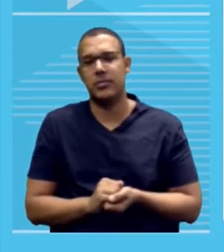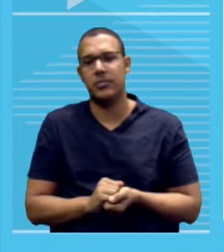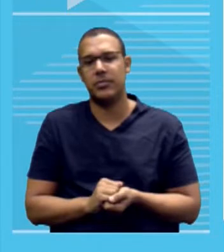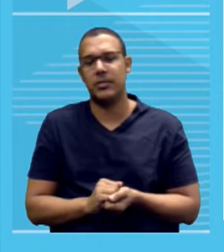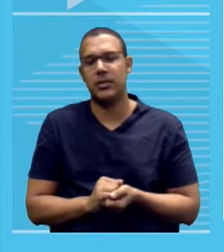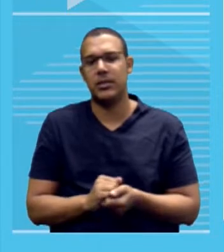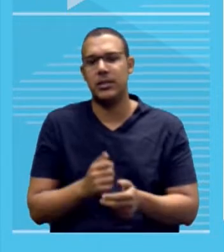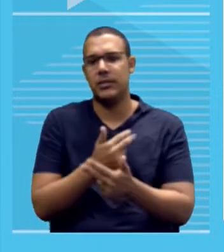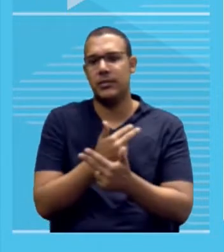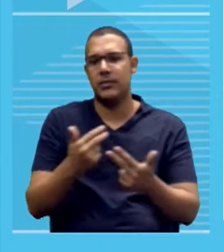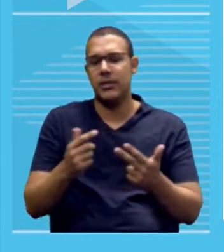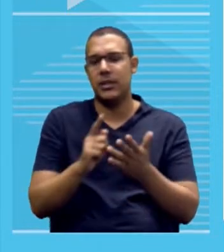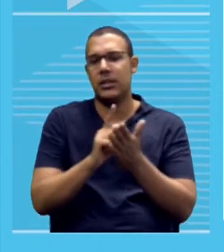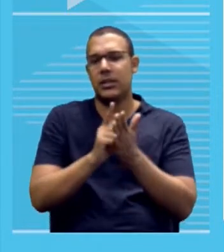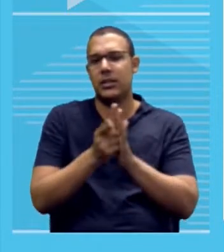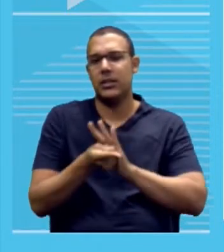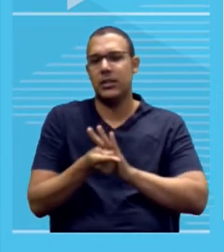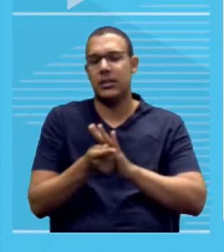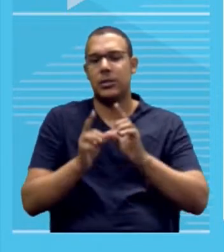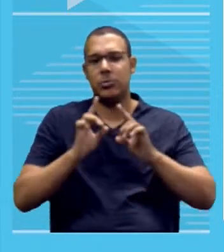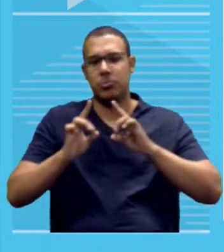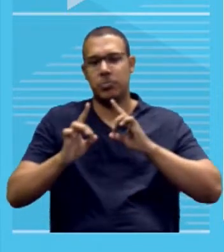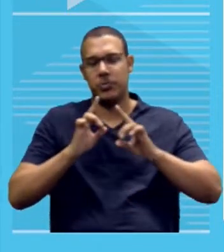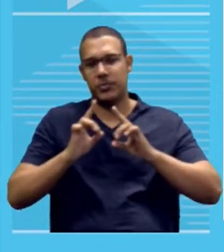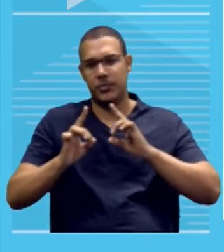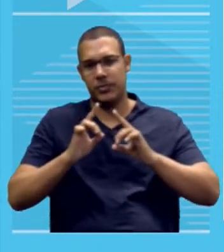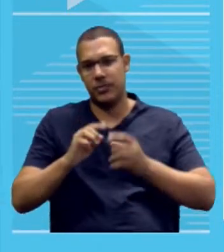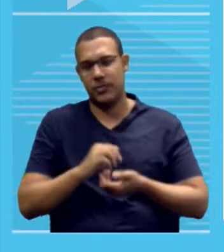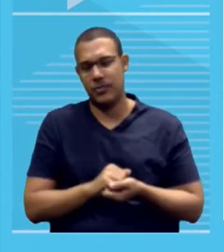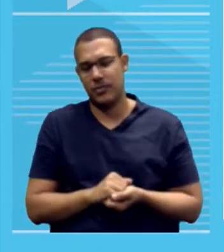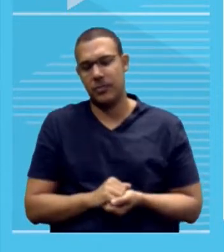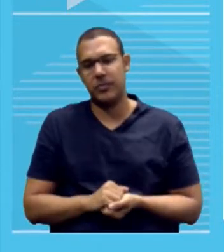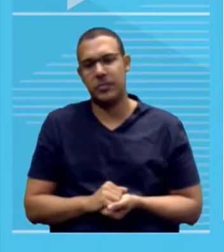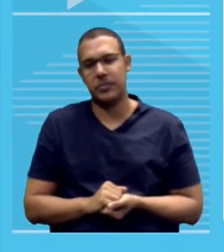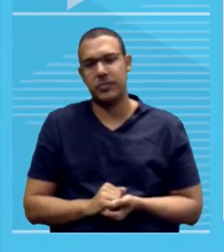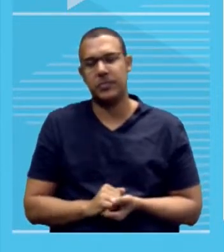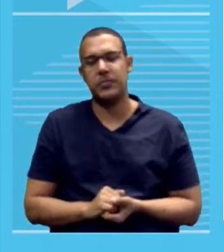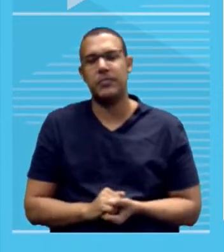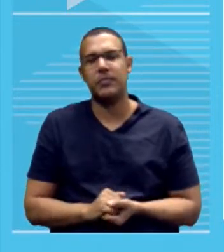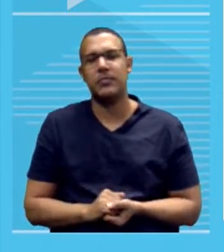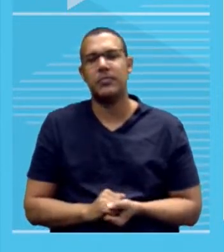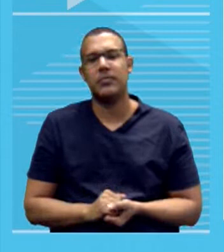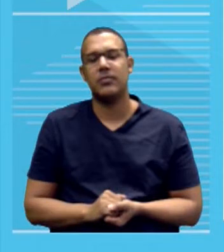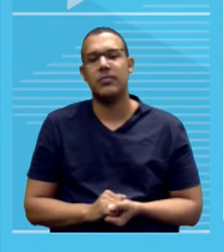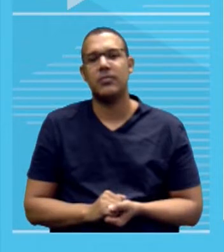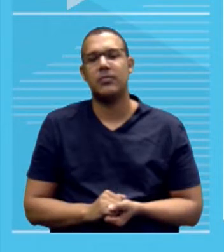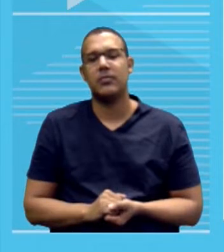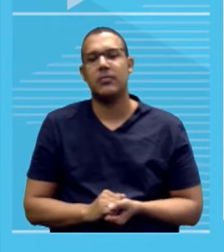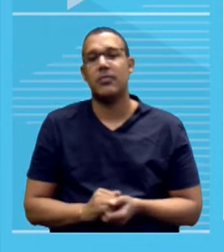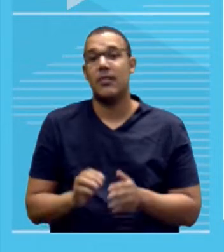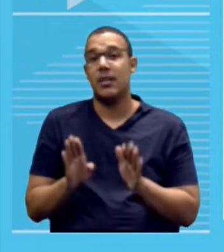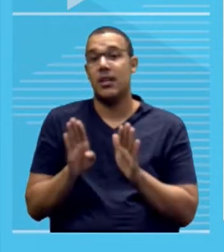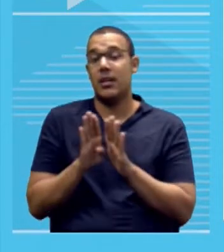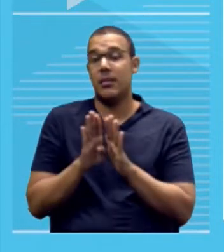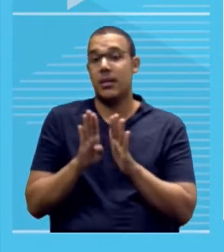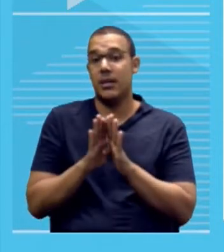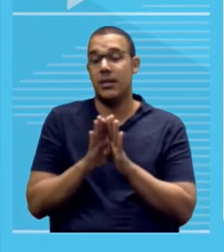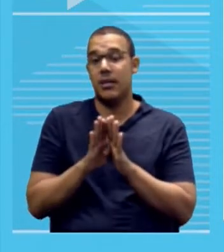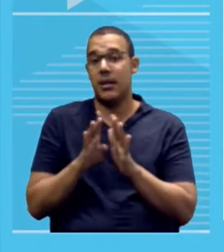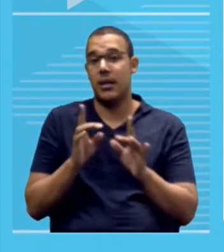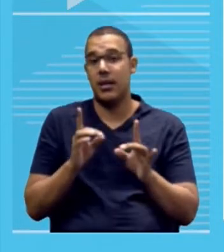gêneros do Discurso ou gêneros textuais Além disso nós iremos identificar